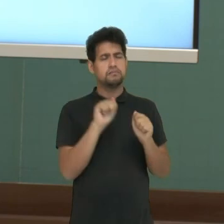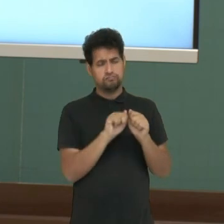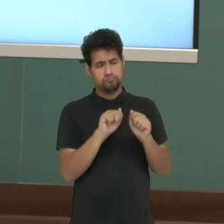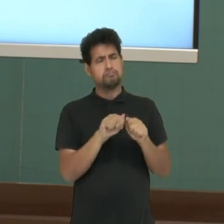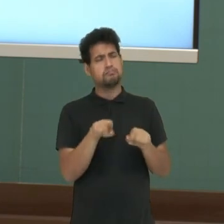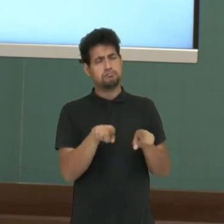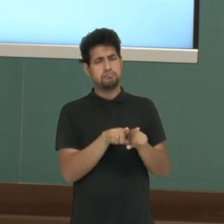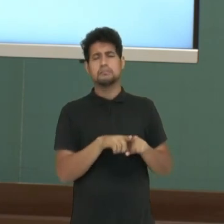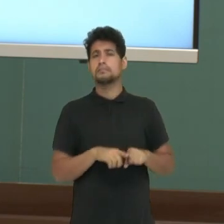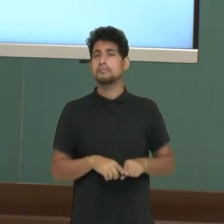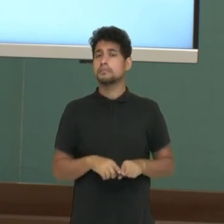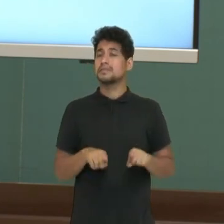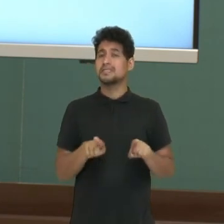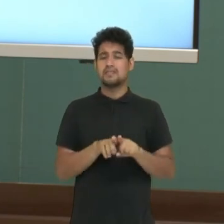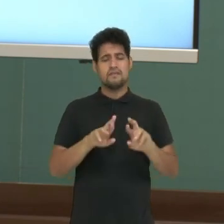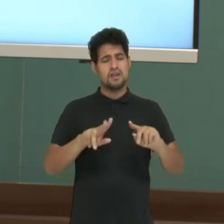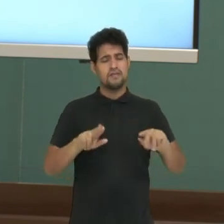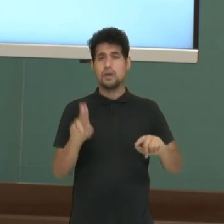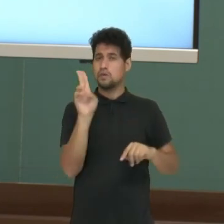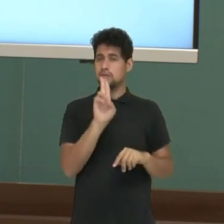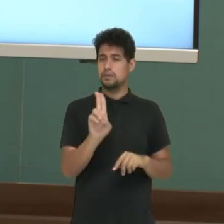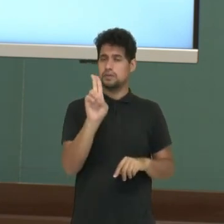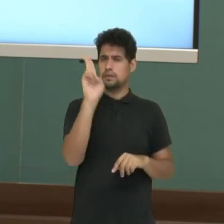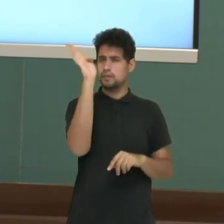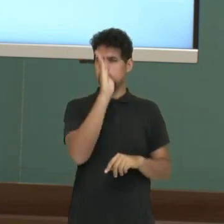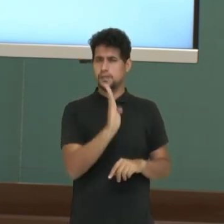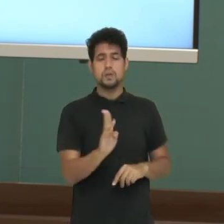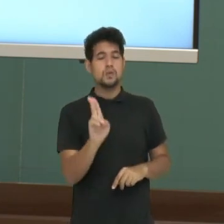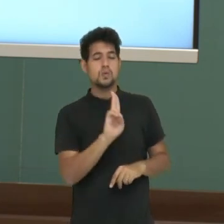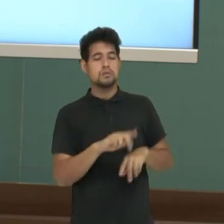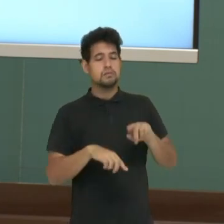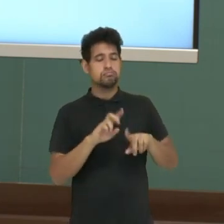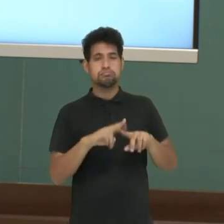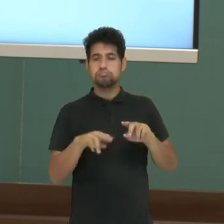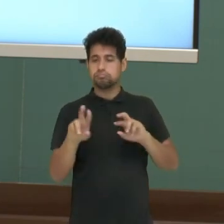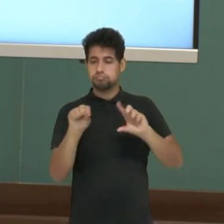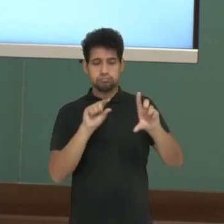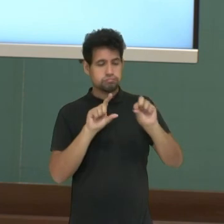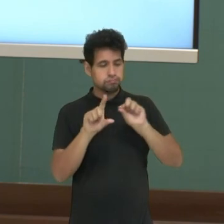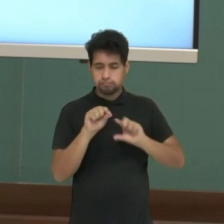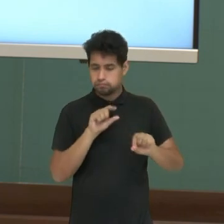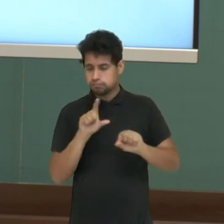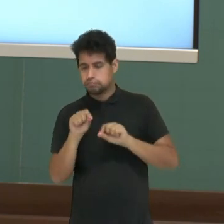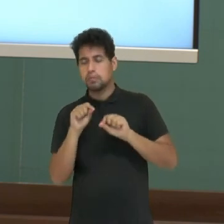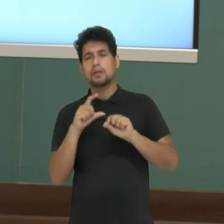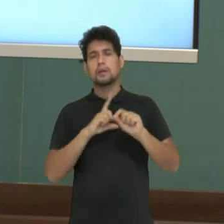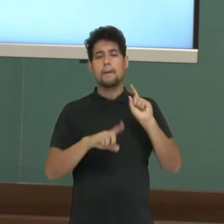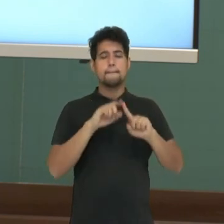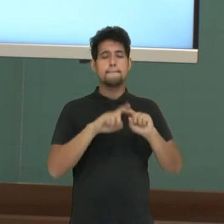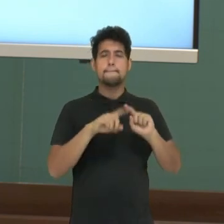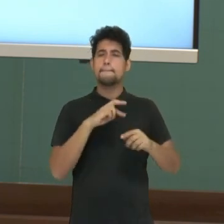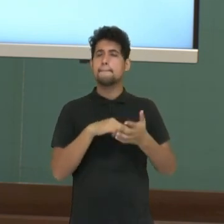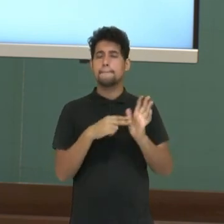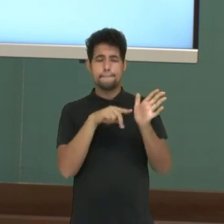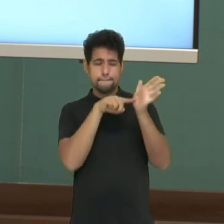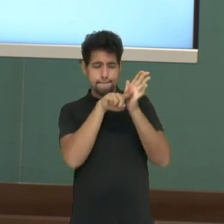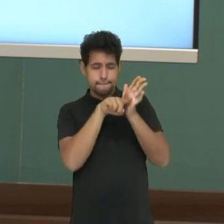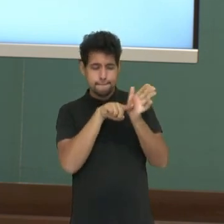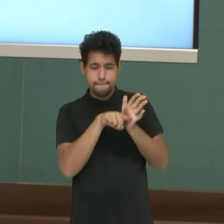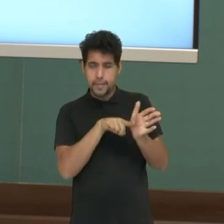também. E, além de outras universidades do Brasil, usa os materiais coletados e, então, esses materiais são pesquisados,